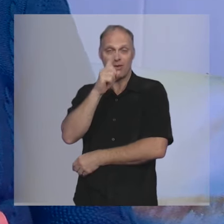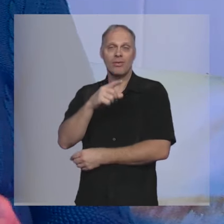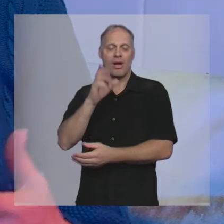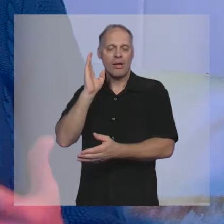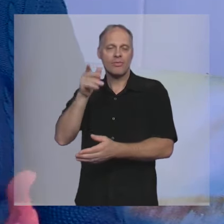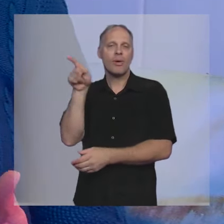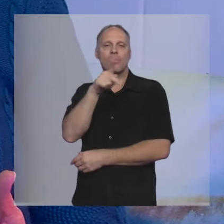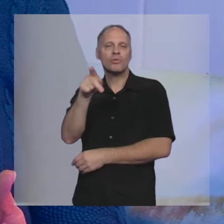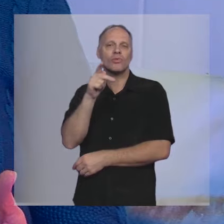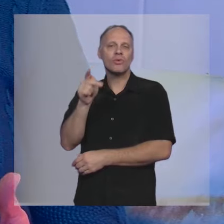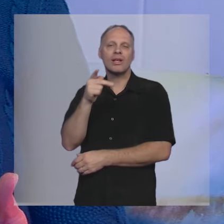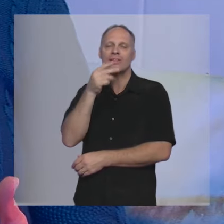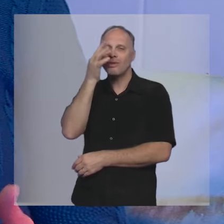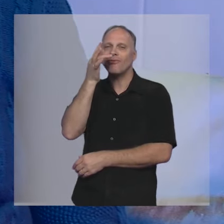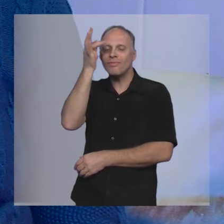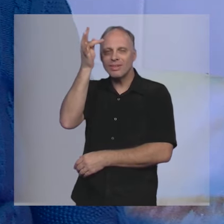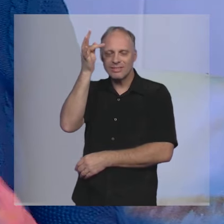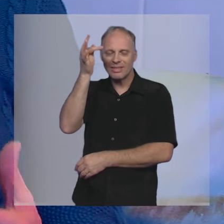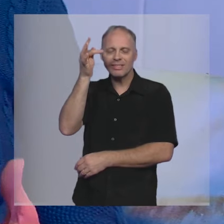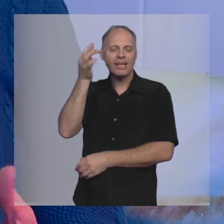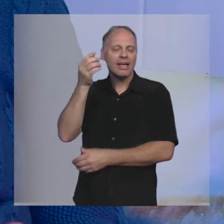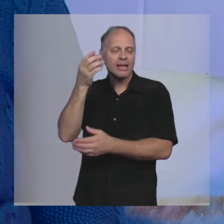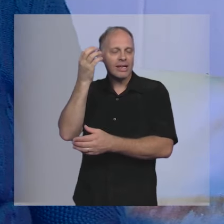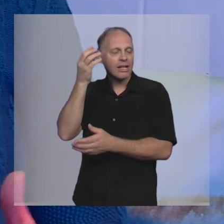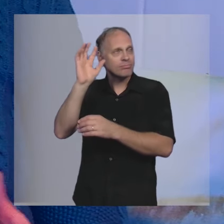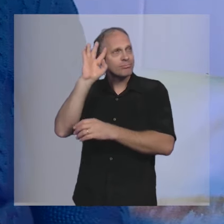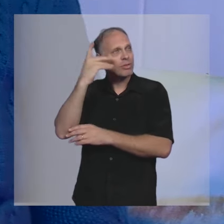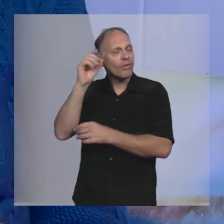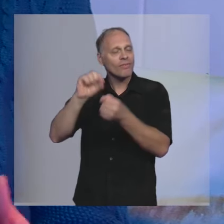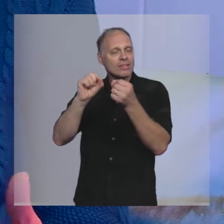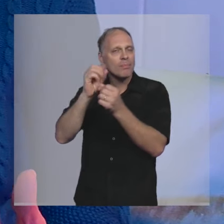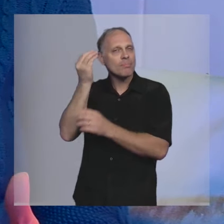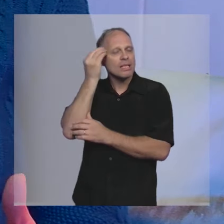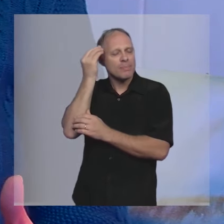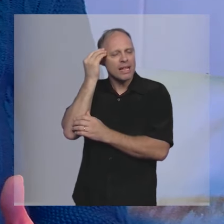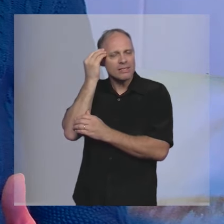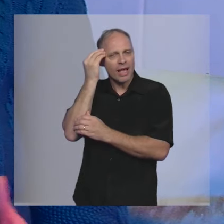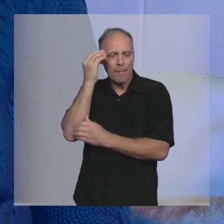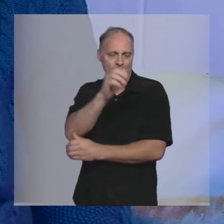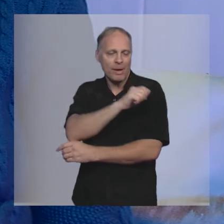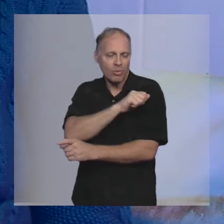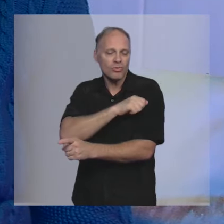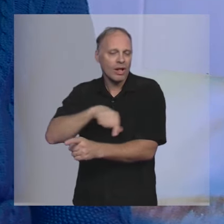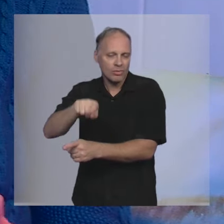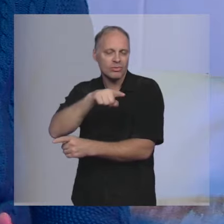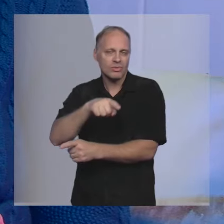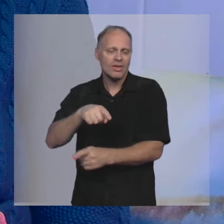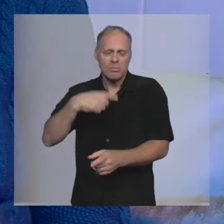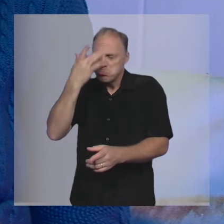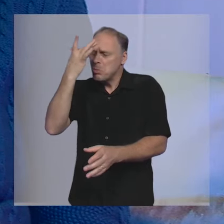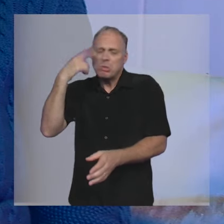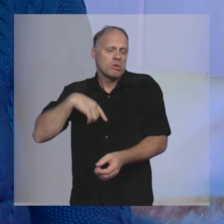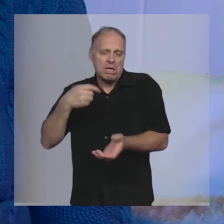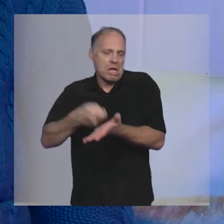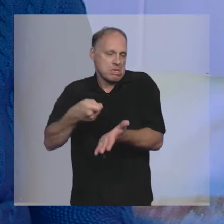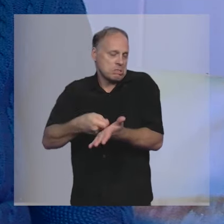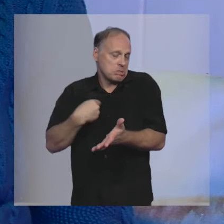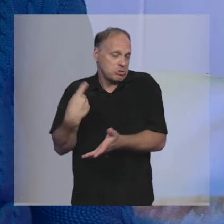Littke, resolveu fazer uma experiência com os alunos. Eu não sei o que ela cobrou da gente, mas ela trouxe e